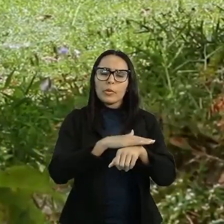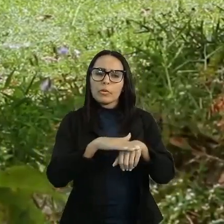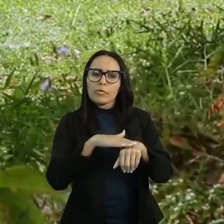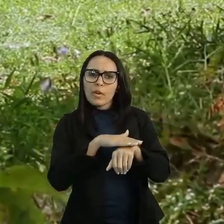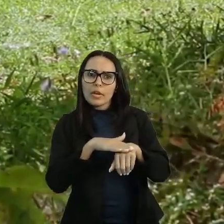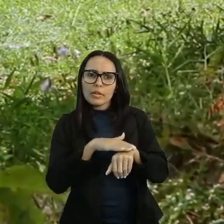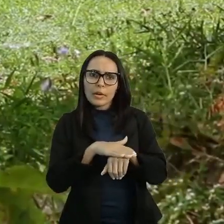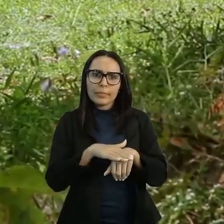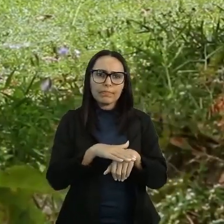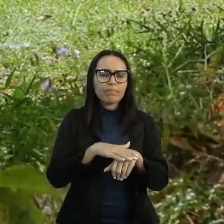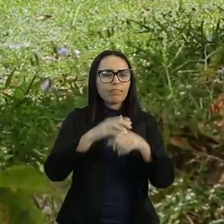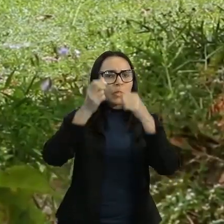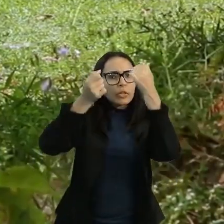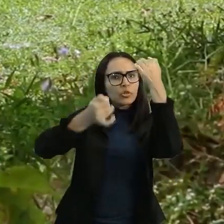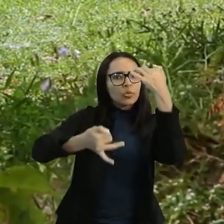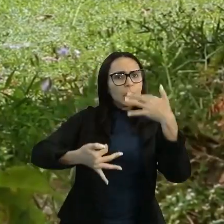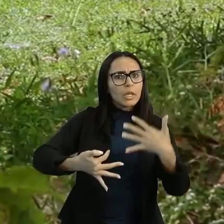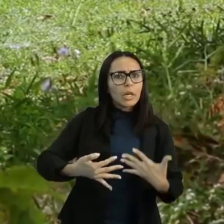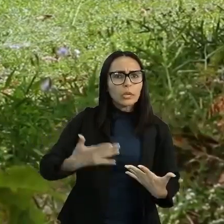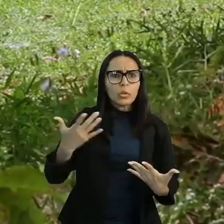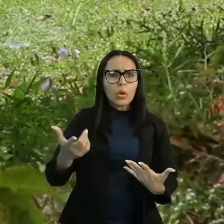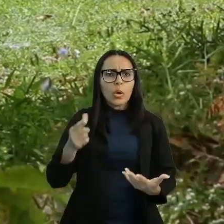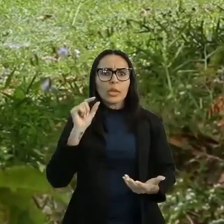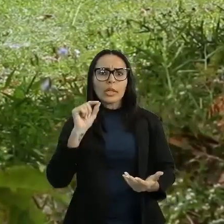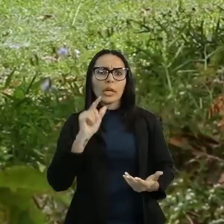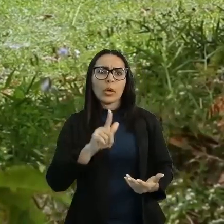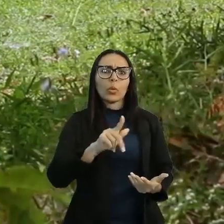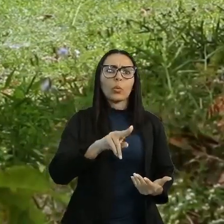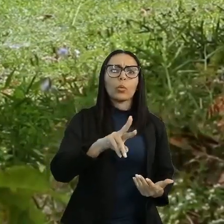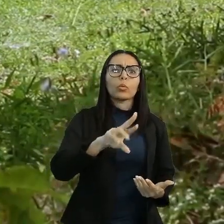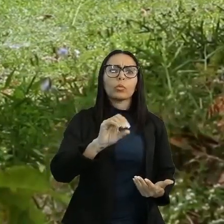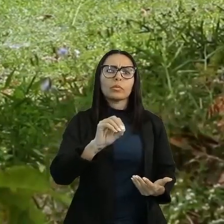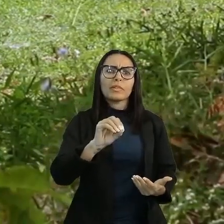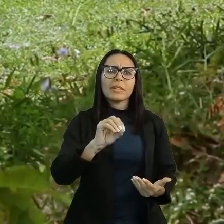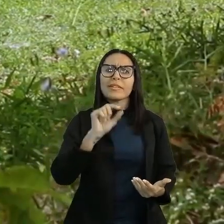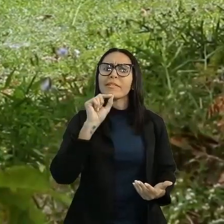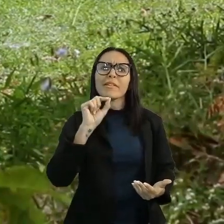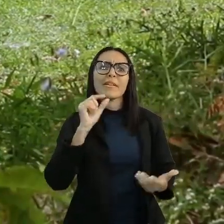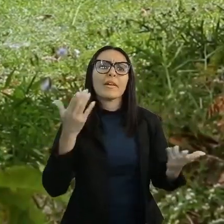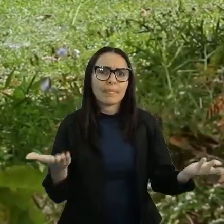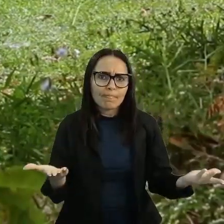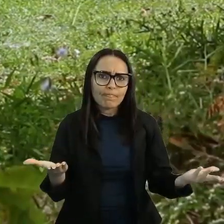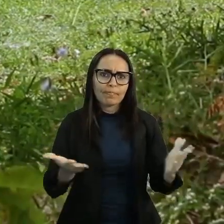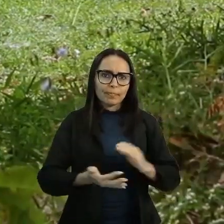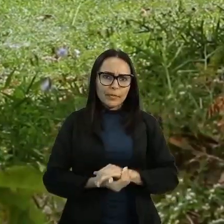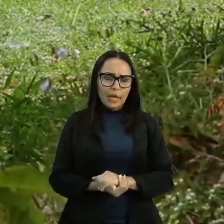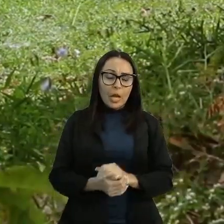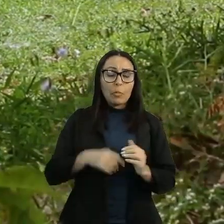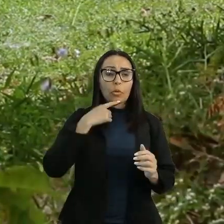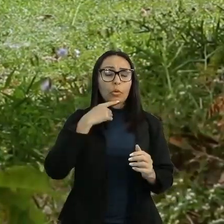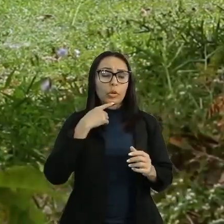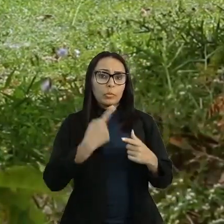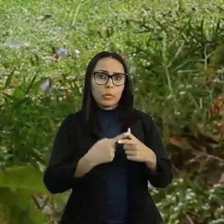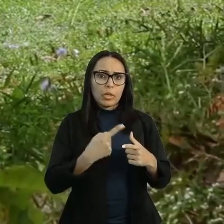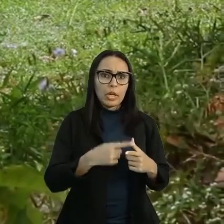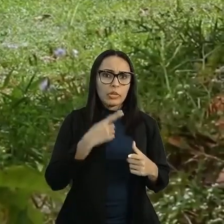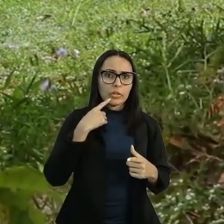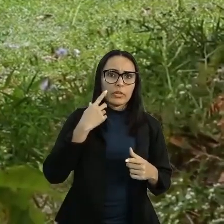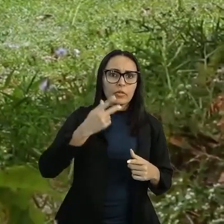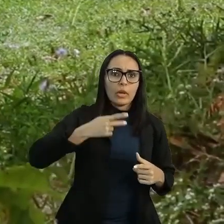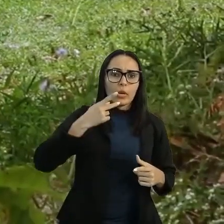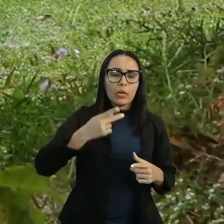os ouvintes e as pessoas na televisão. O que é ser Hare Krishna, né? Então, assim, ser Hare Krishna significaria na prática